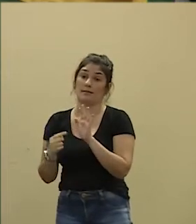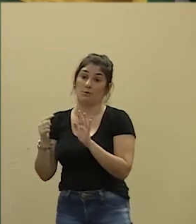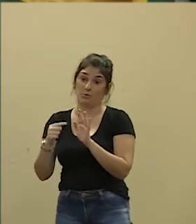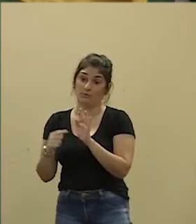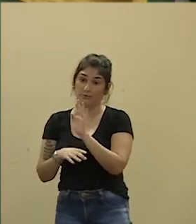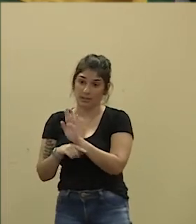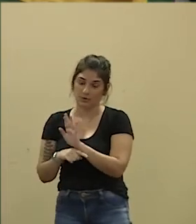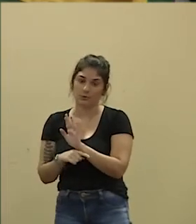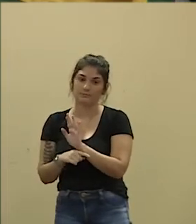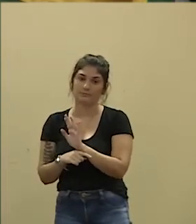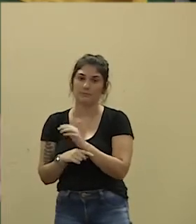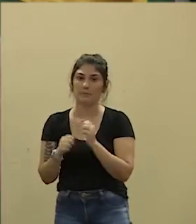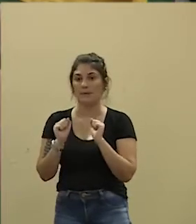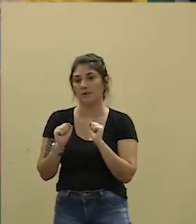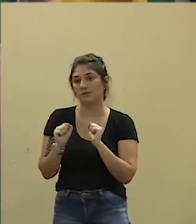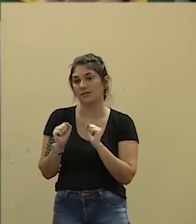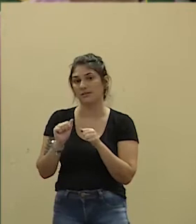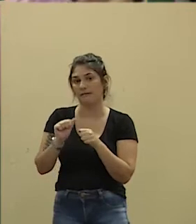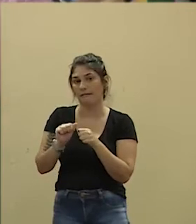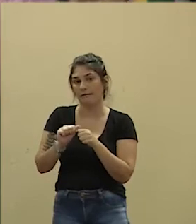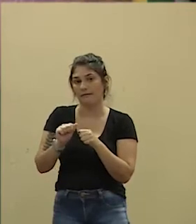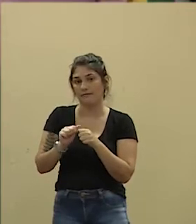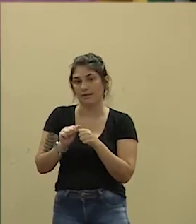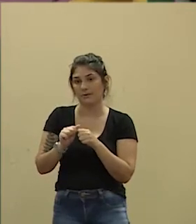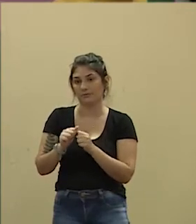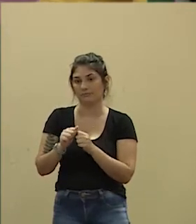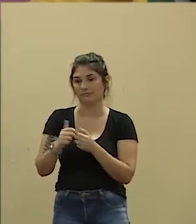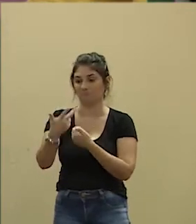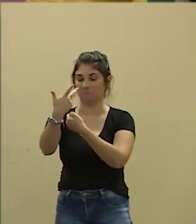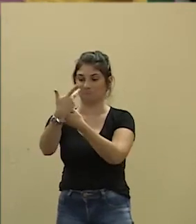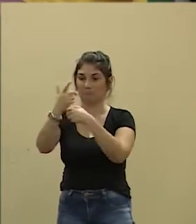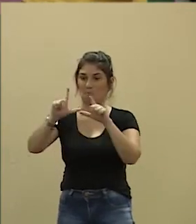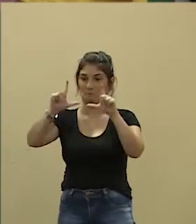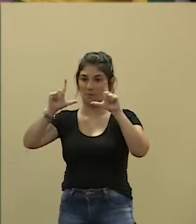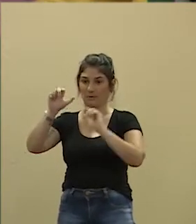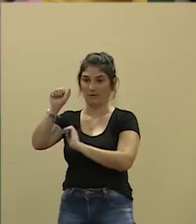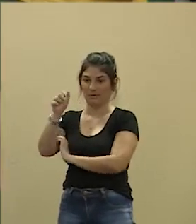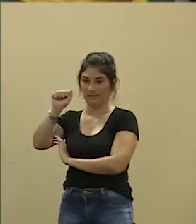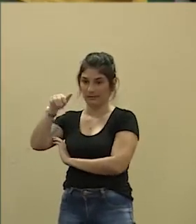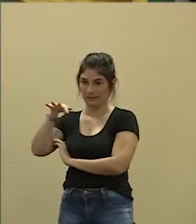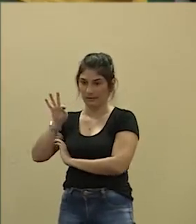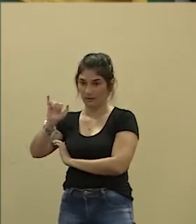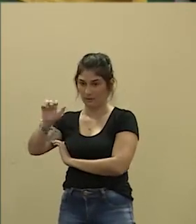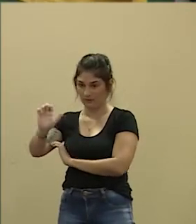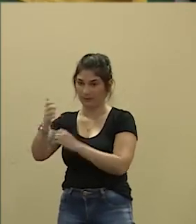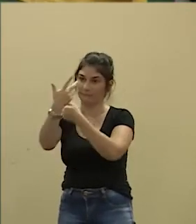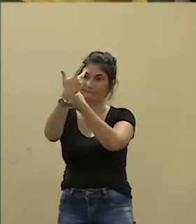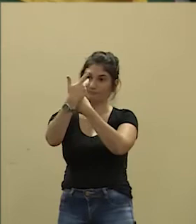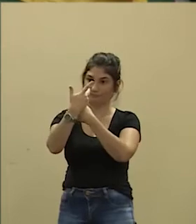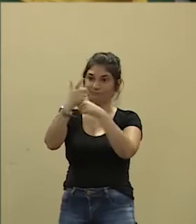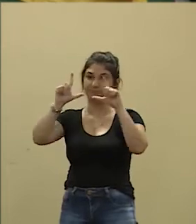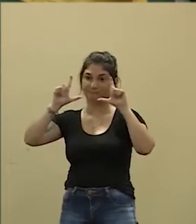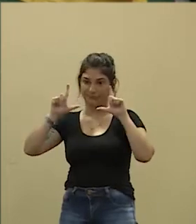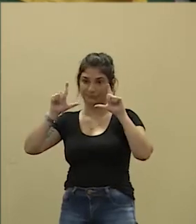feito nem vou até brincar aqui mas no melhor estilo self né a o pessoal tudo bem vamos fazer é total é uma coisa que daria